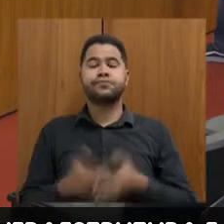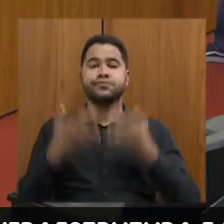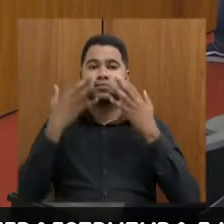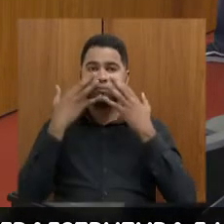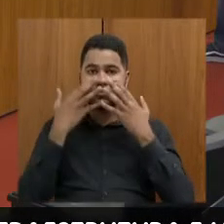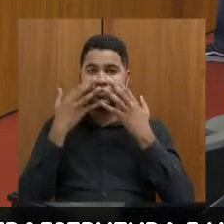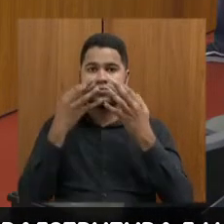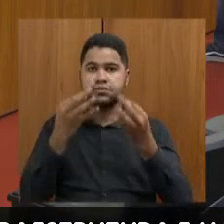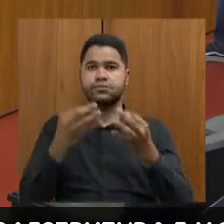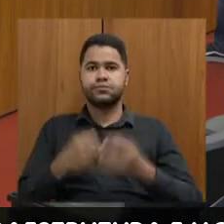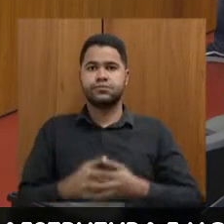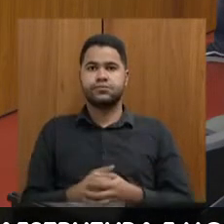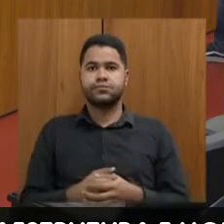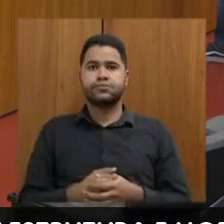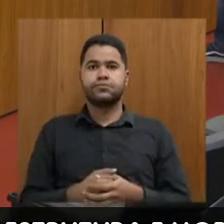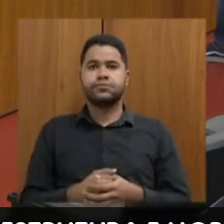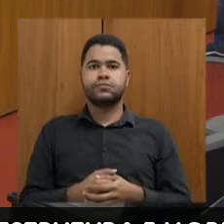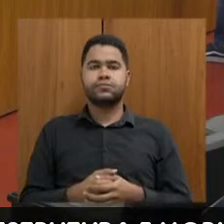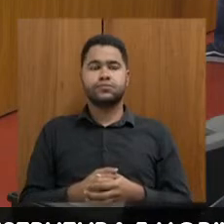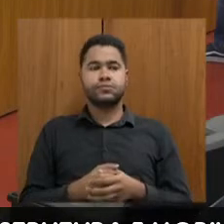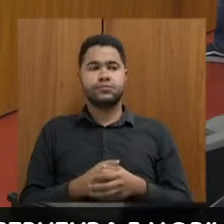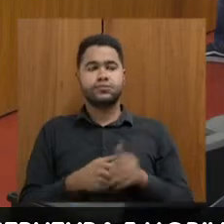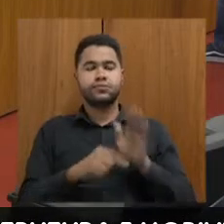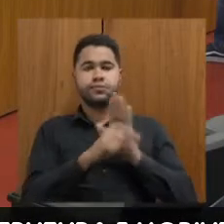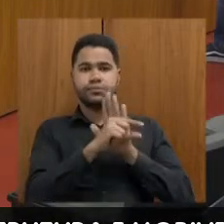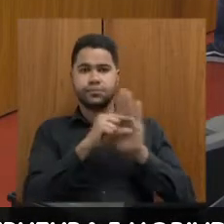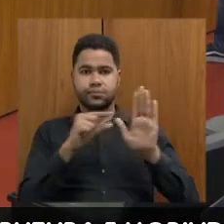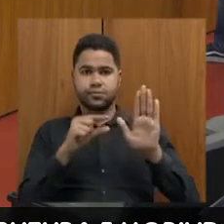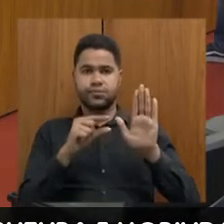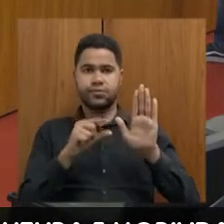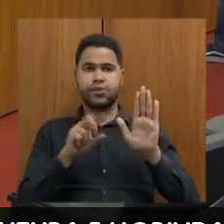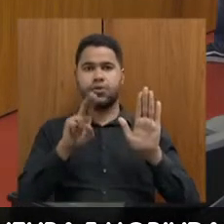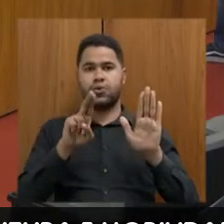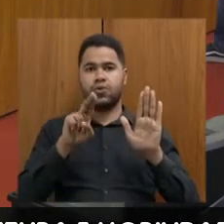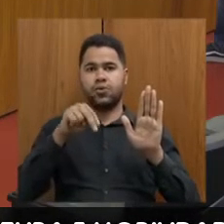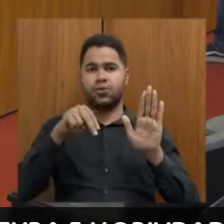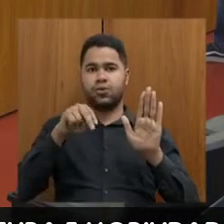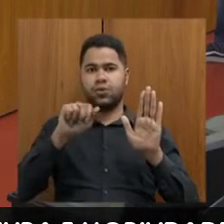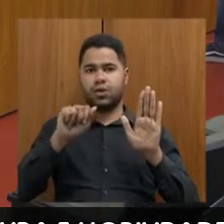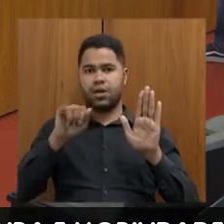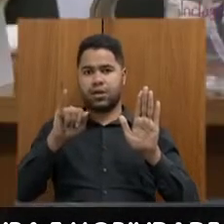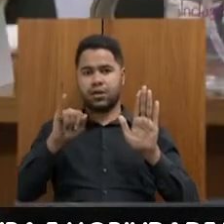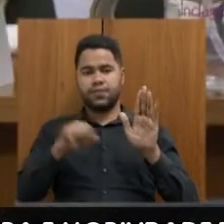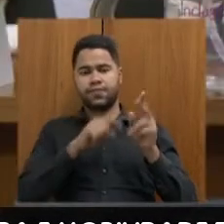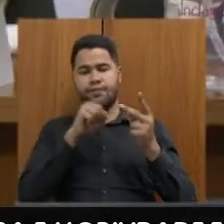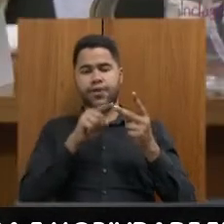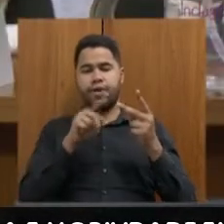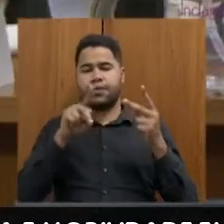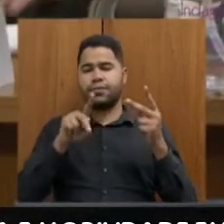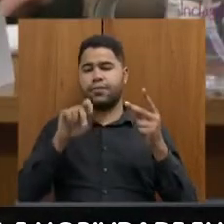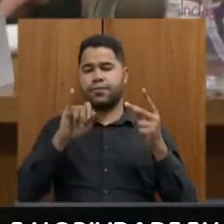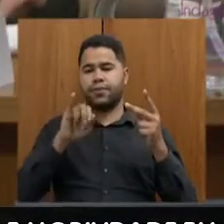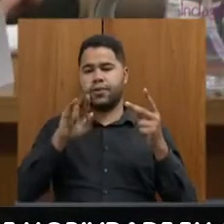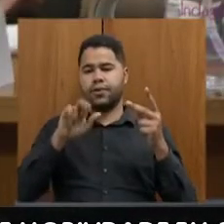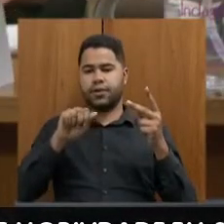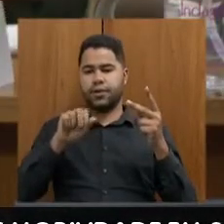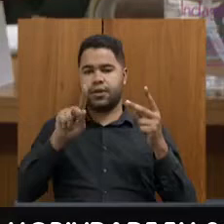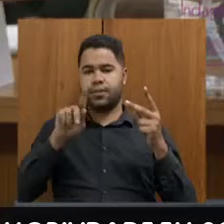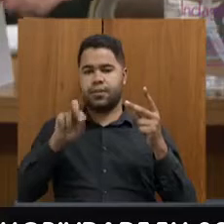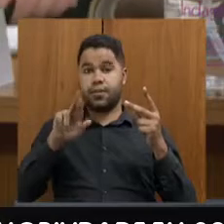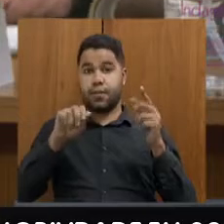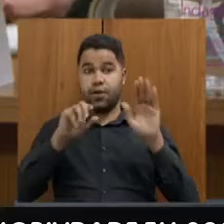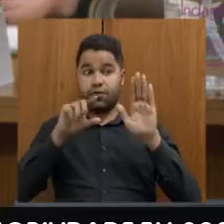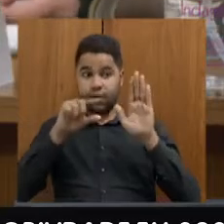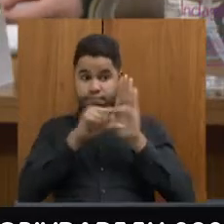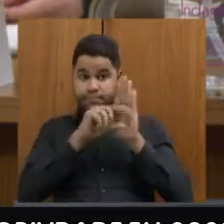atenção do da cláusula Unaí e Pirapora que vai ser inserida e com